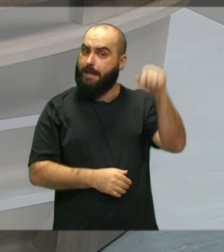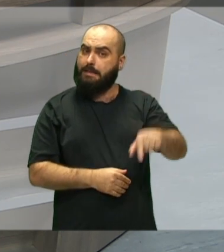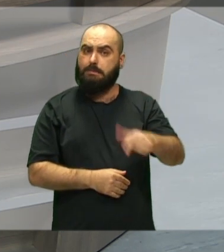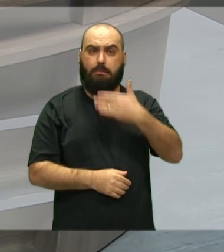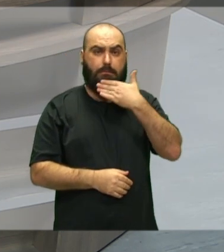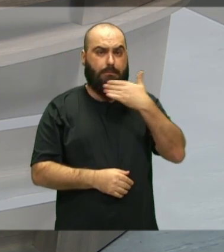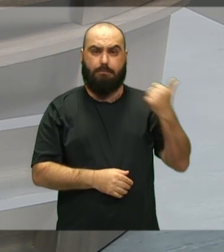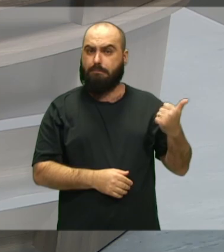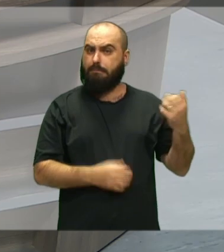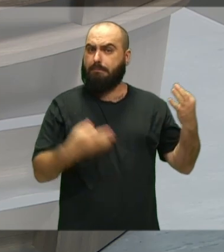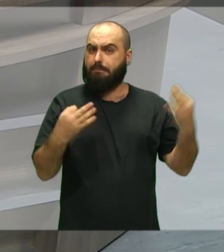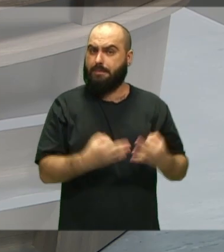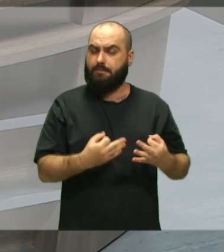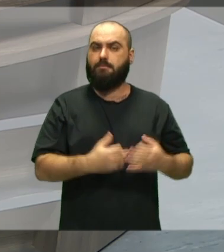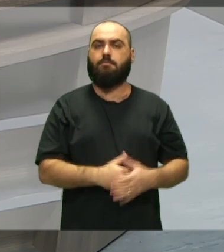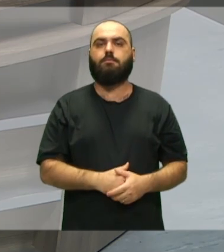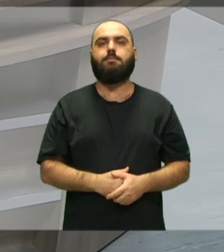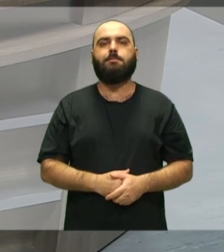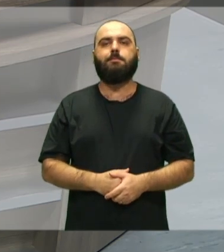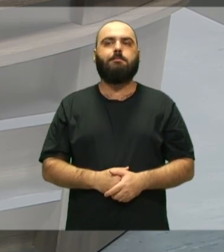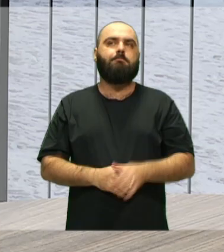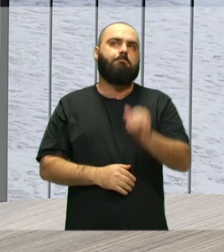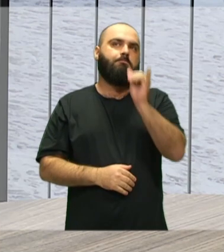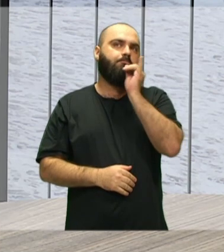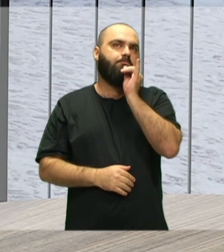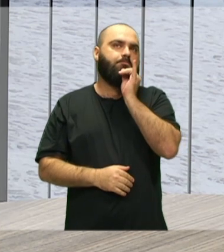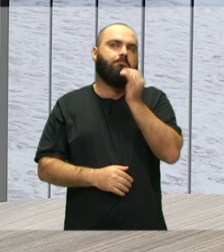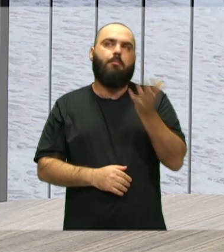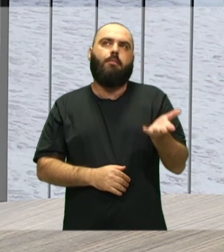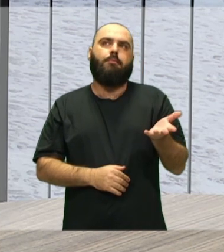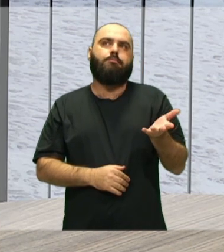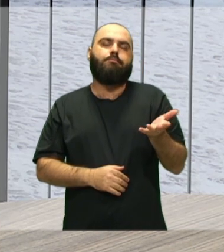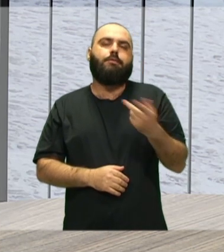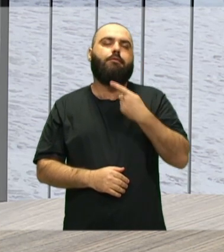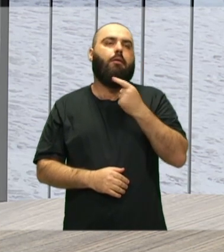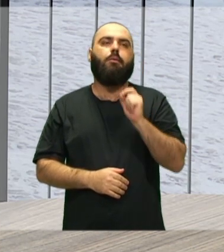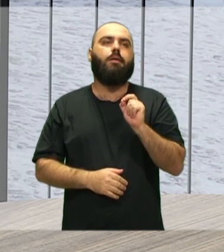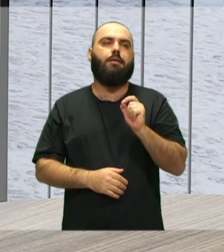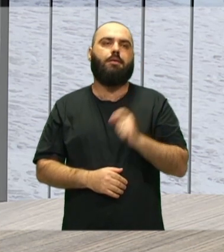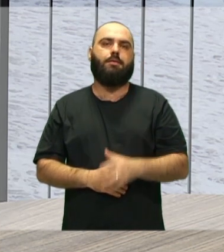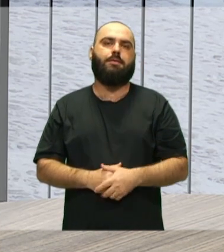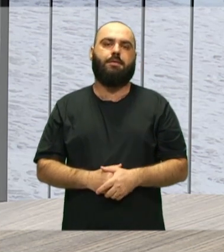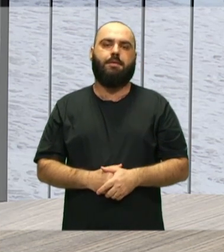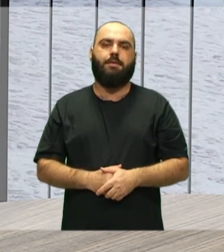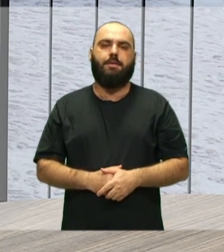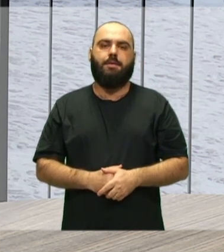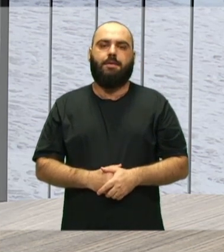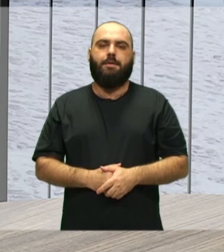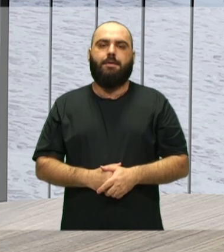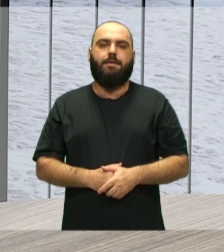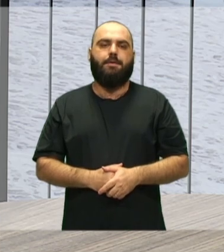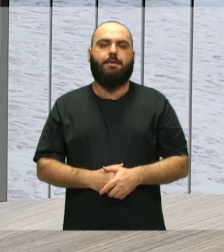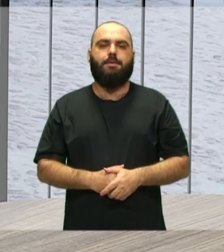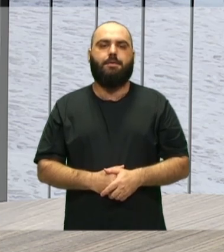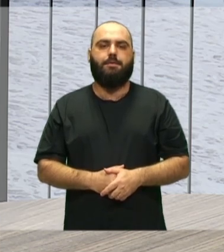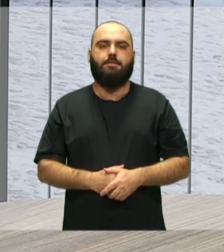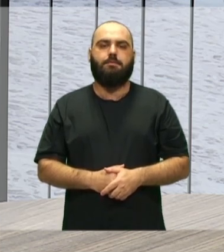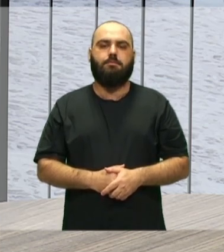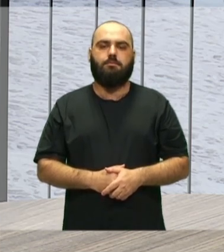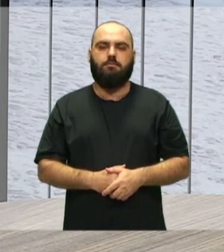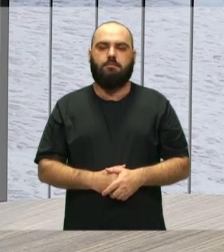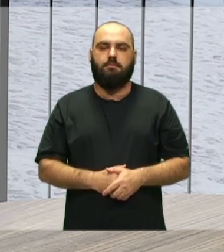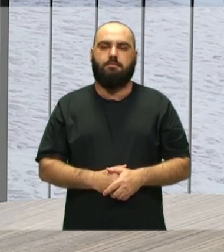aconteça. Então tá lá, a gente está falando, por exemplo, da desconcentração e